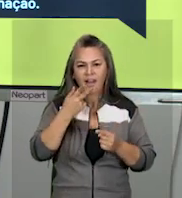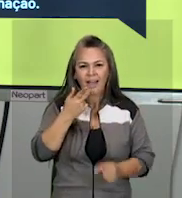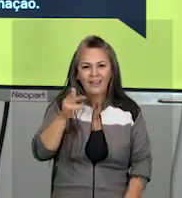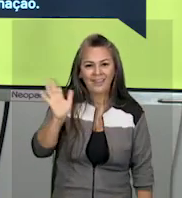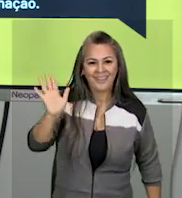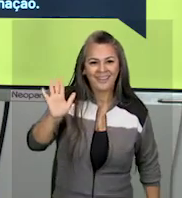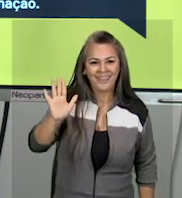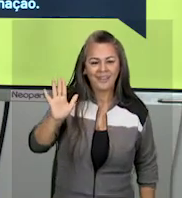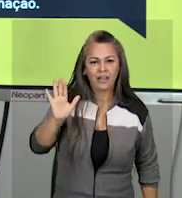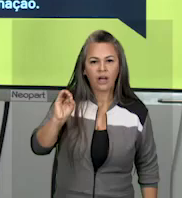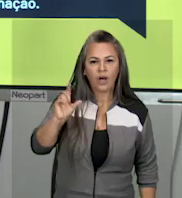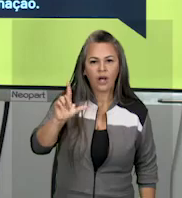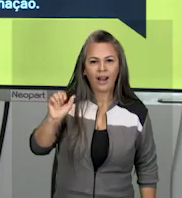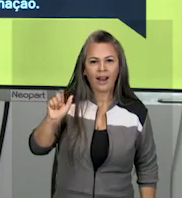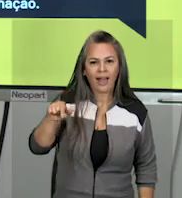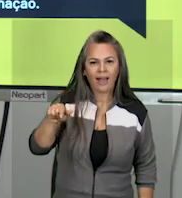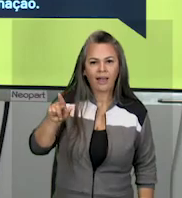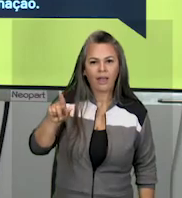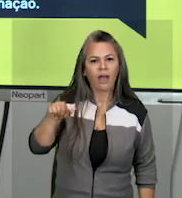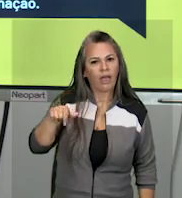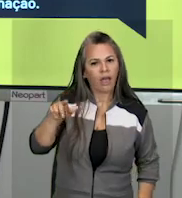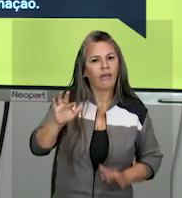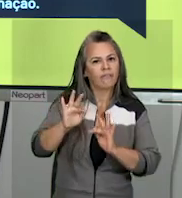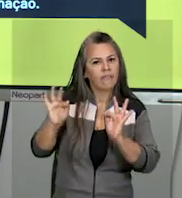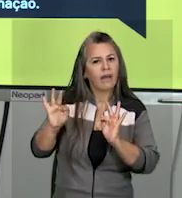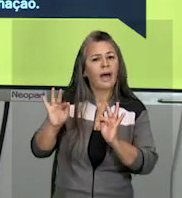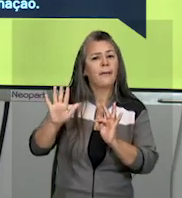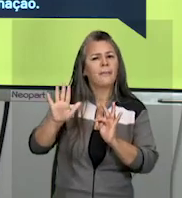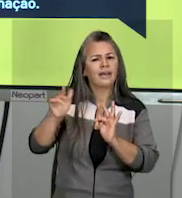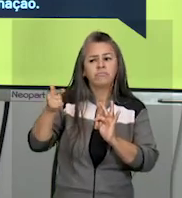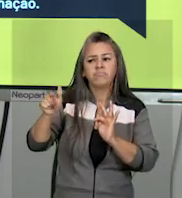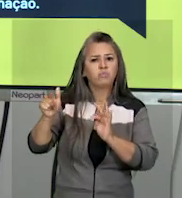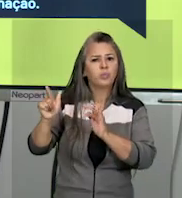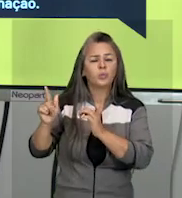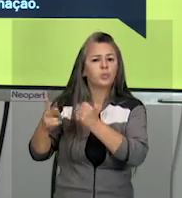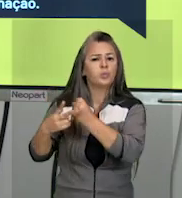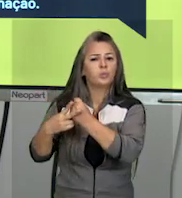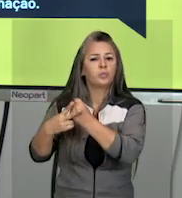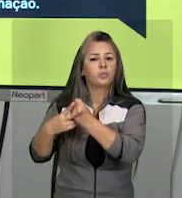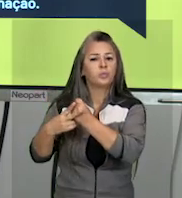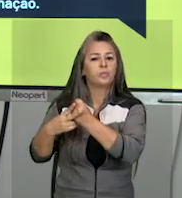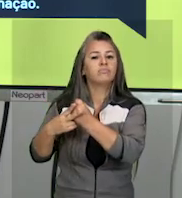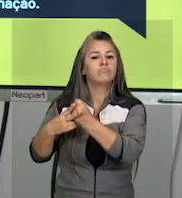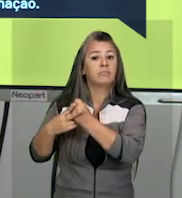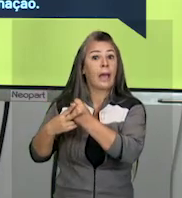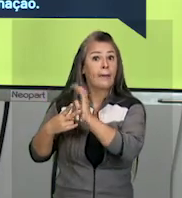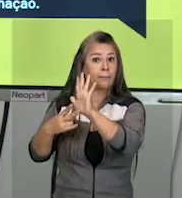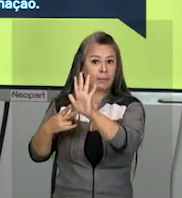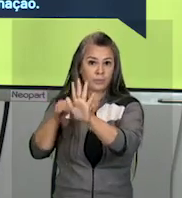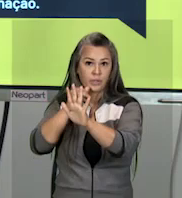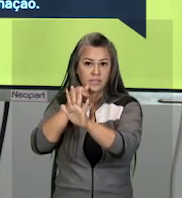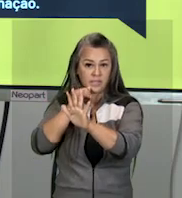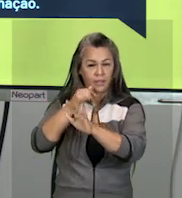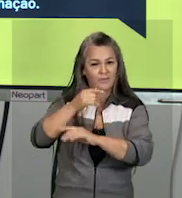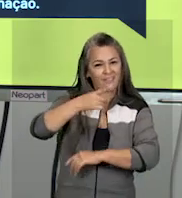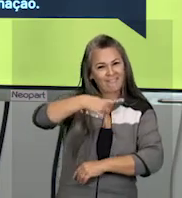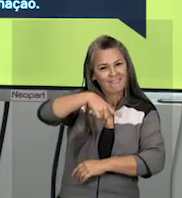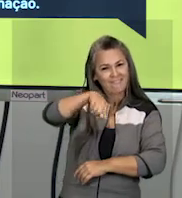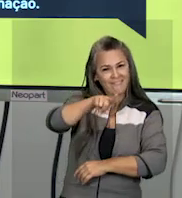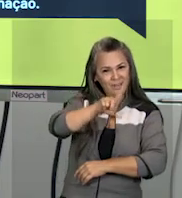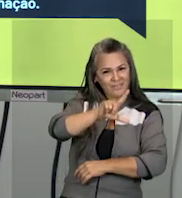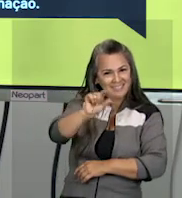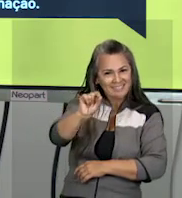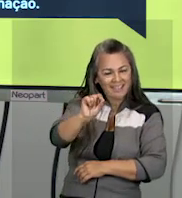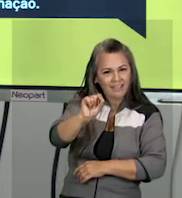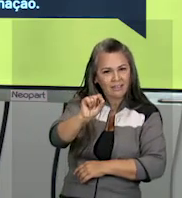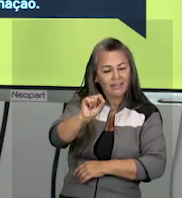frase, mas não tem verbo, então não é uma oração. Agora você fala assim, vamos sair? Dois verbos. Vamos sair, vamos ao shopping.